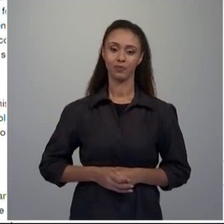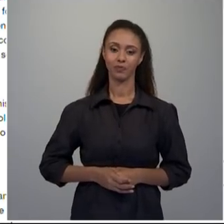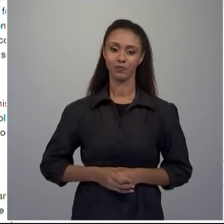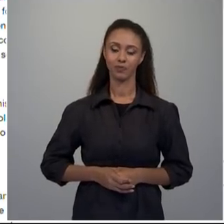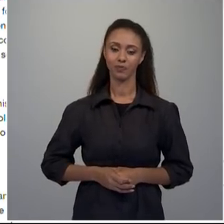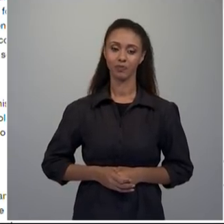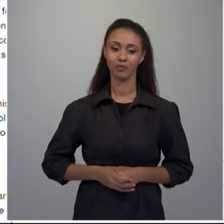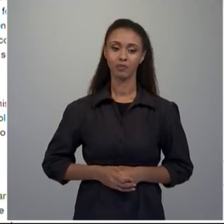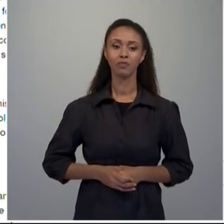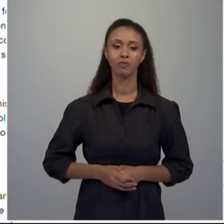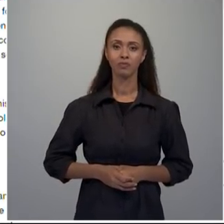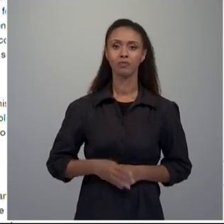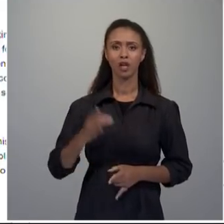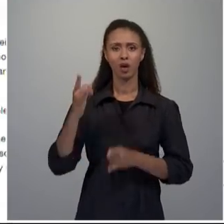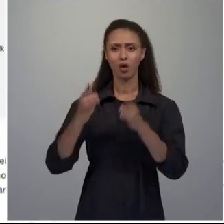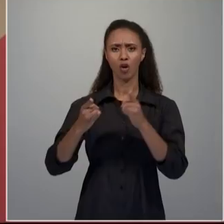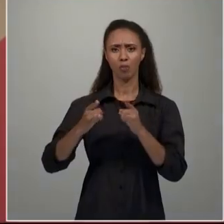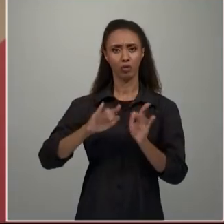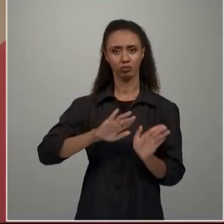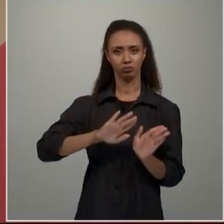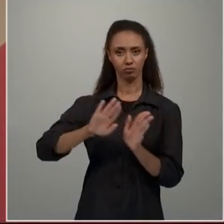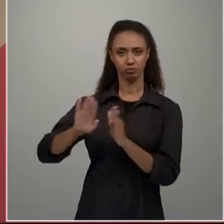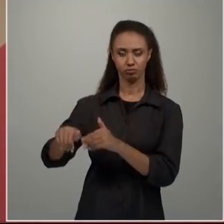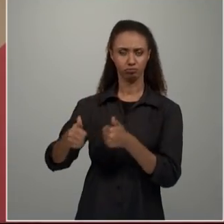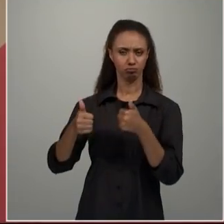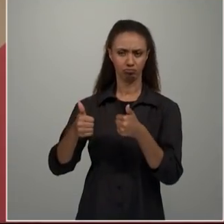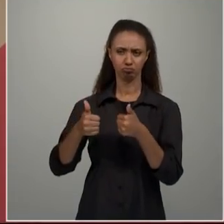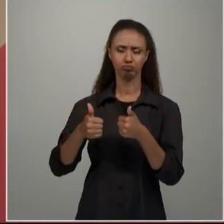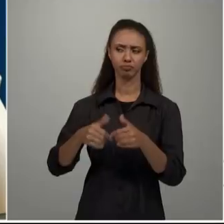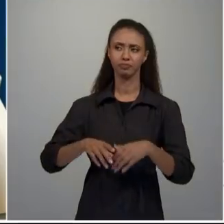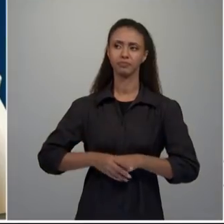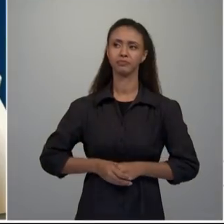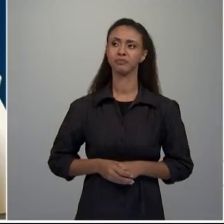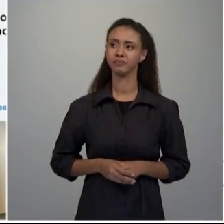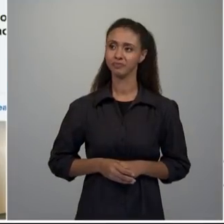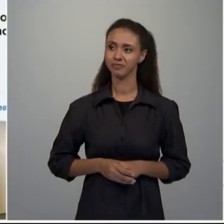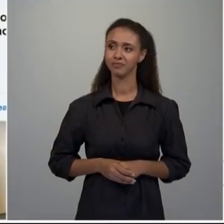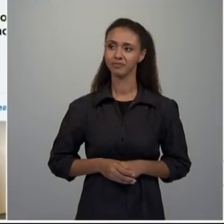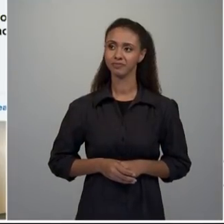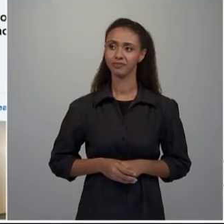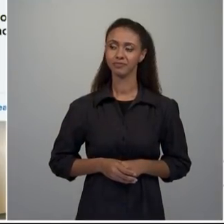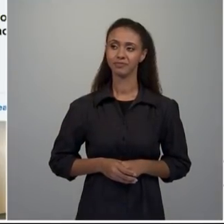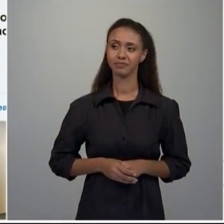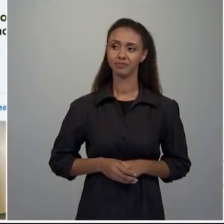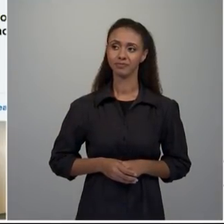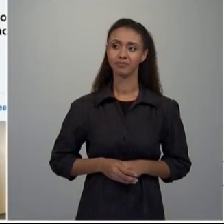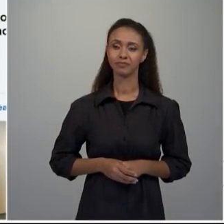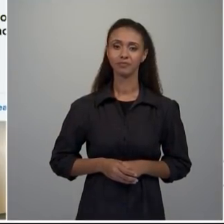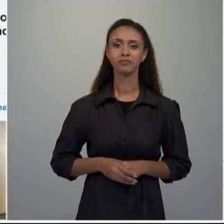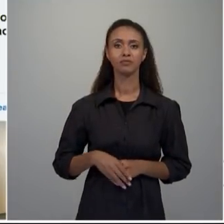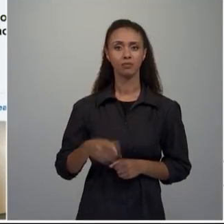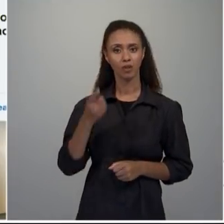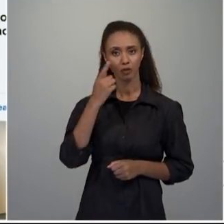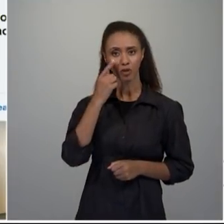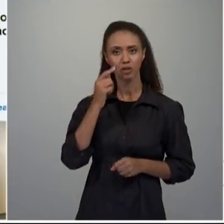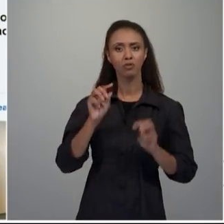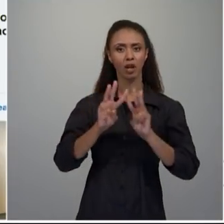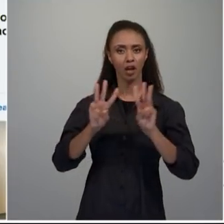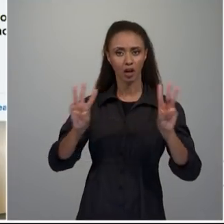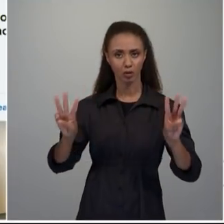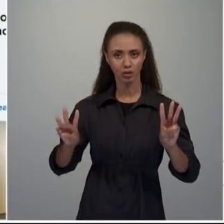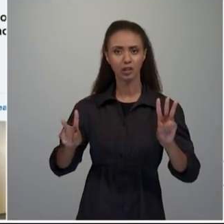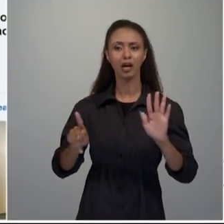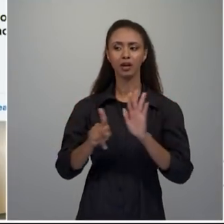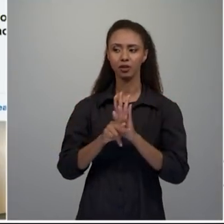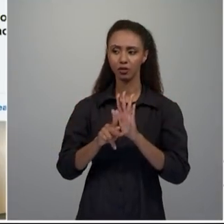então a gente saiu do robô super tranquilo em ciências podem ver o que a gente for olhar é do fórum econômico é